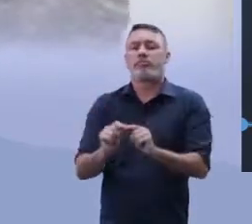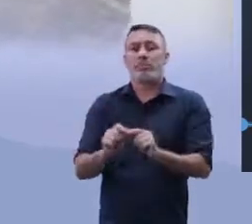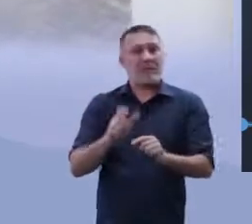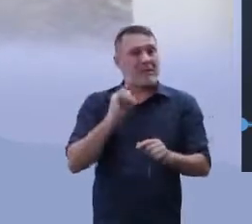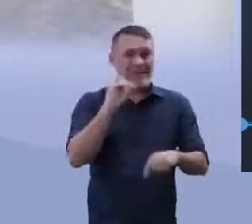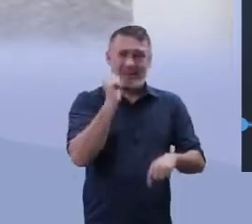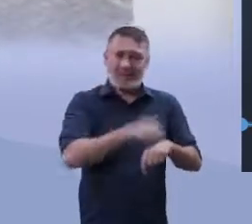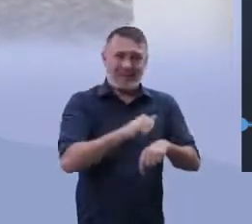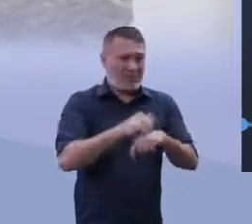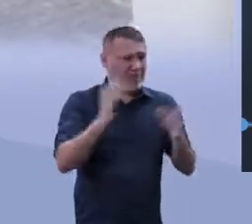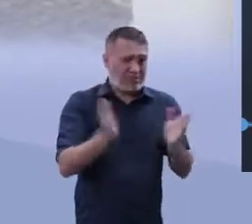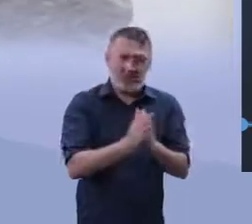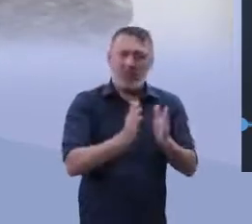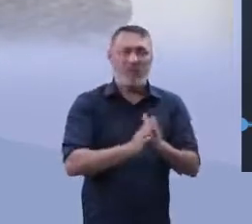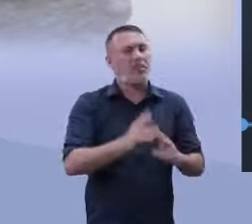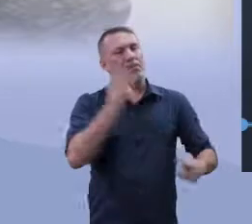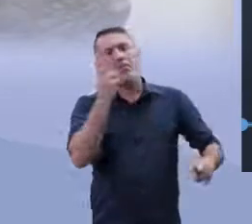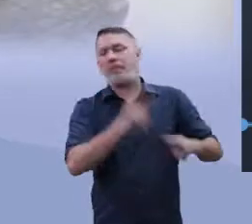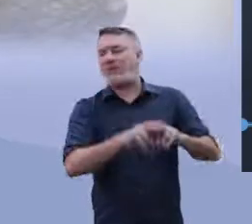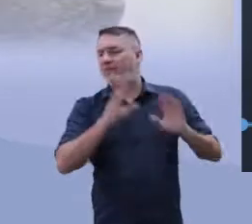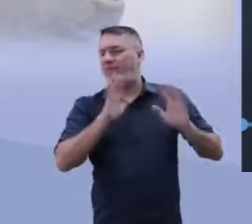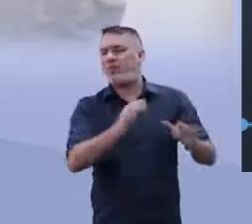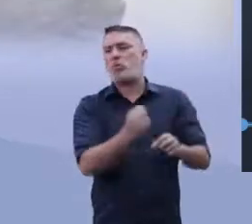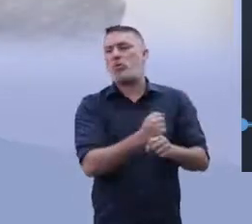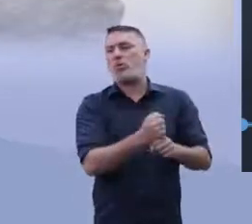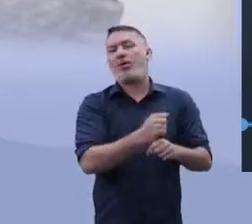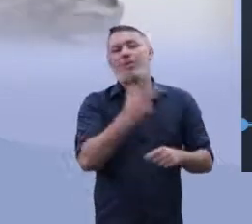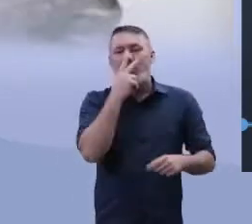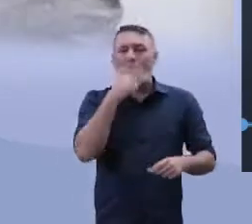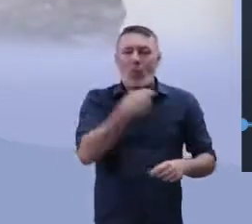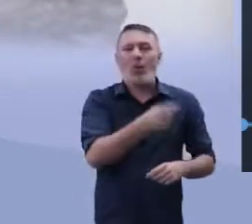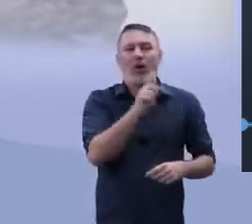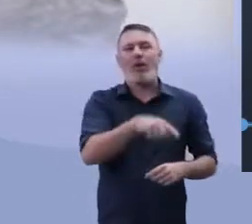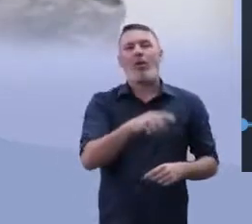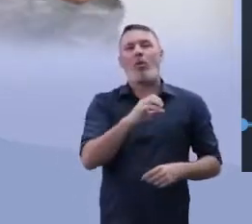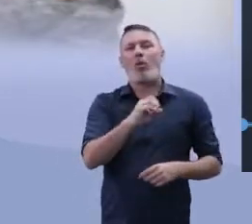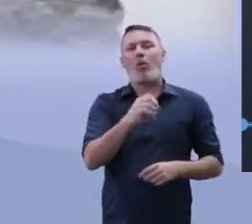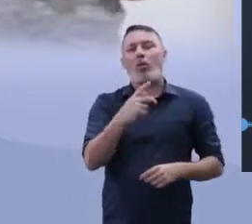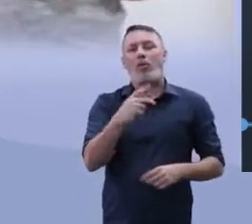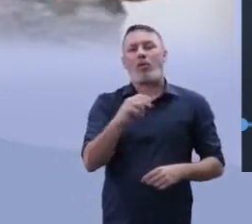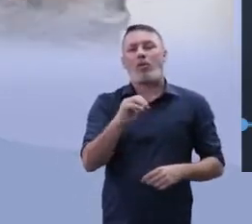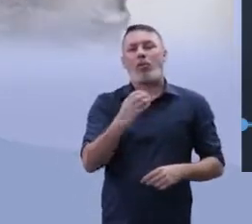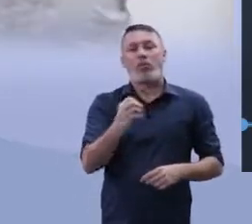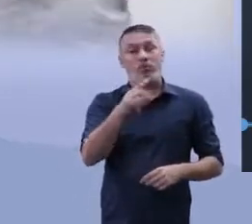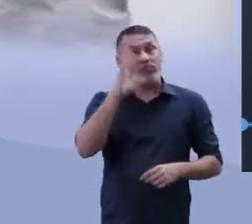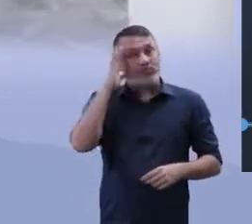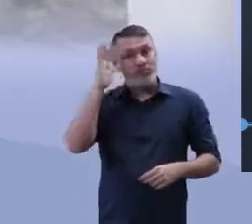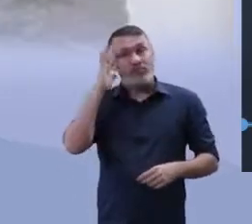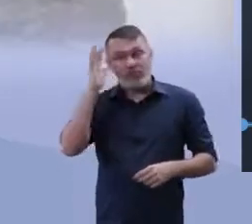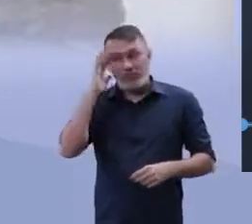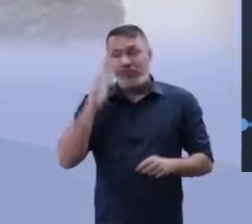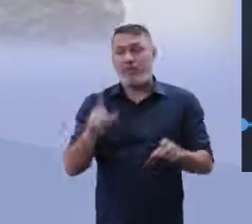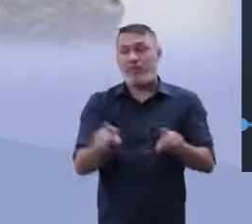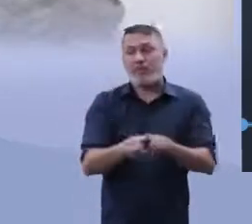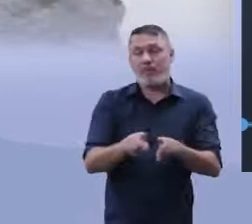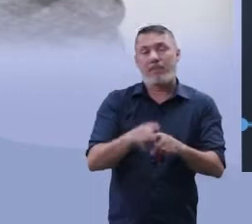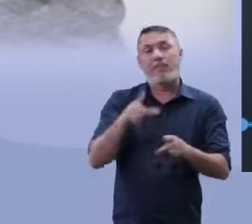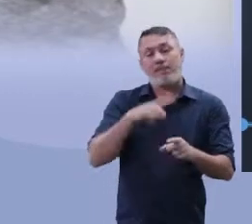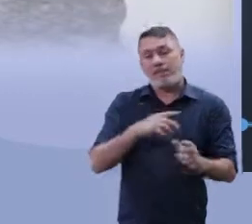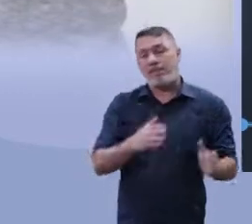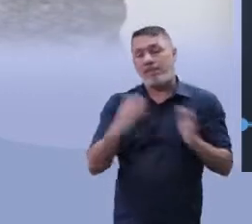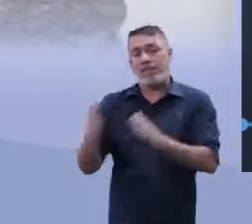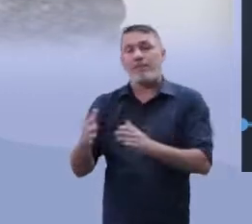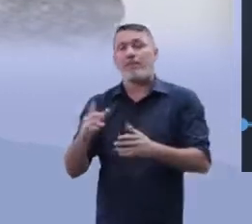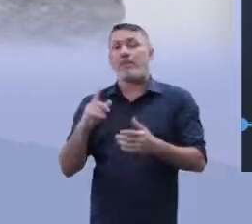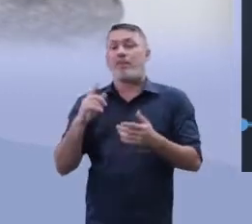não tem, fica apenas recaindo no poço. Então, você pode retratar um pouquinho sobre isso aí. Inclusive, o livro trabalha um pouquinho de